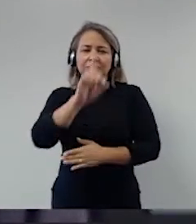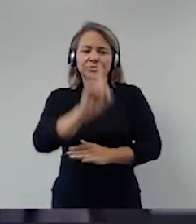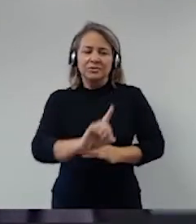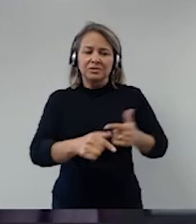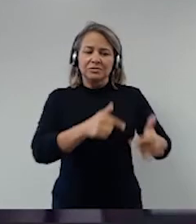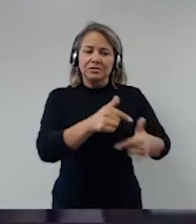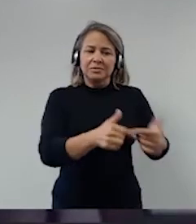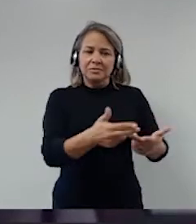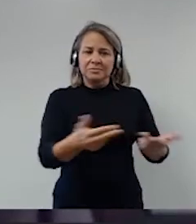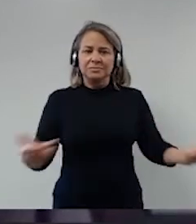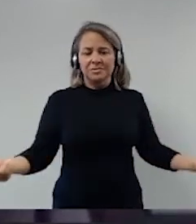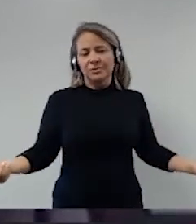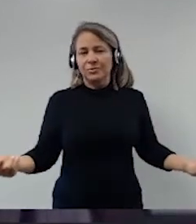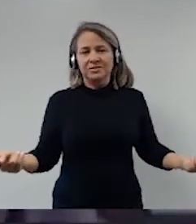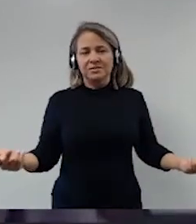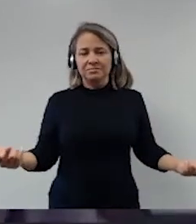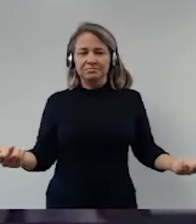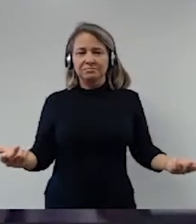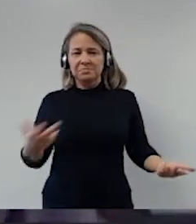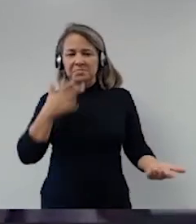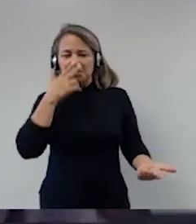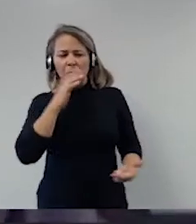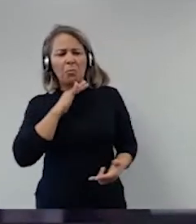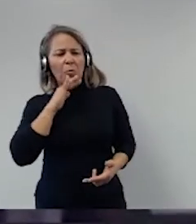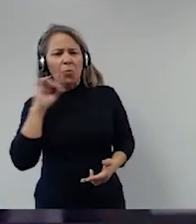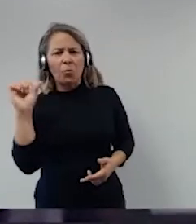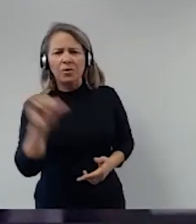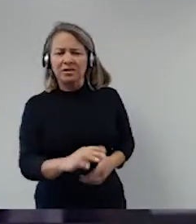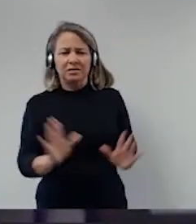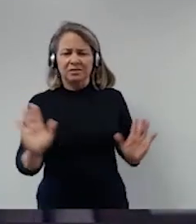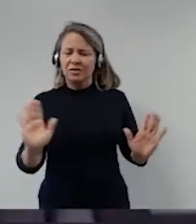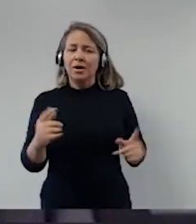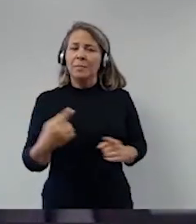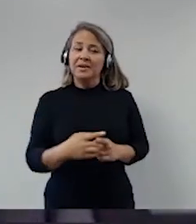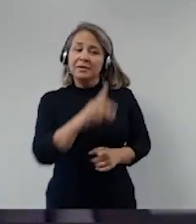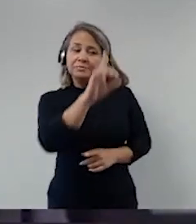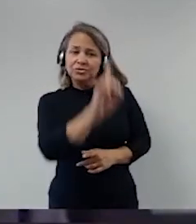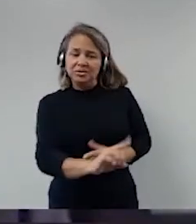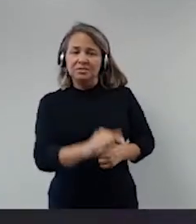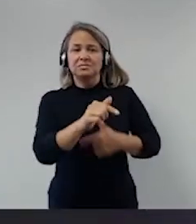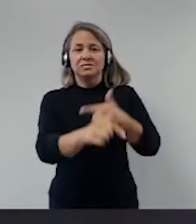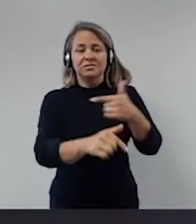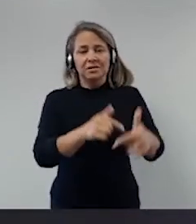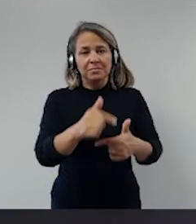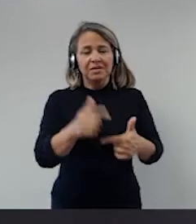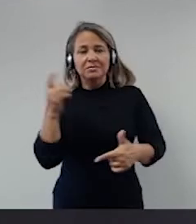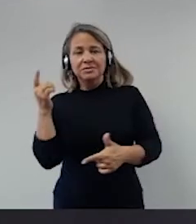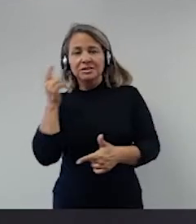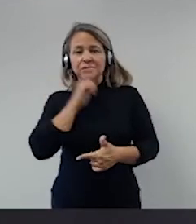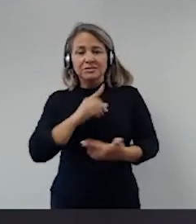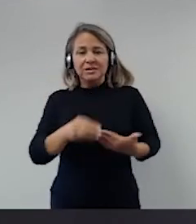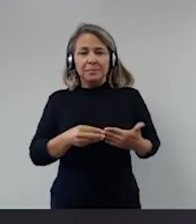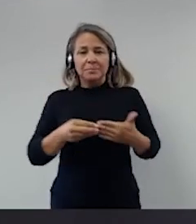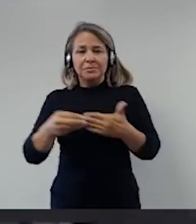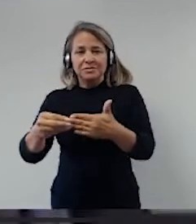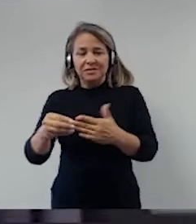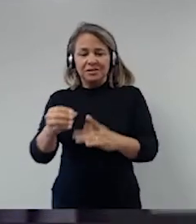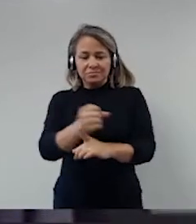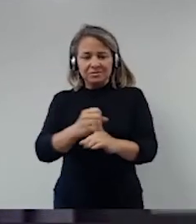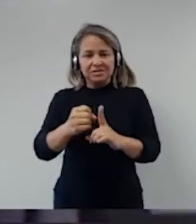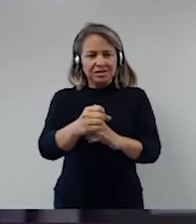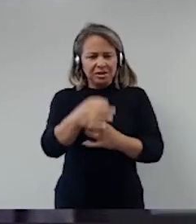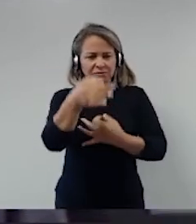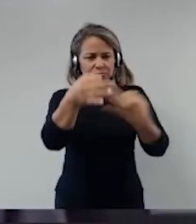algo tão perverso, sendo que é o direito de trabalho que consegue trazer uma sociedade